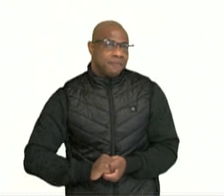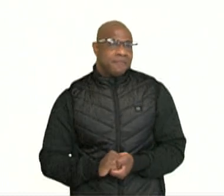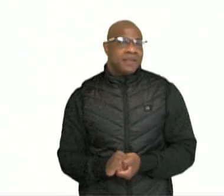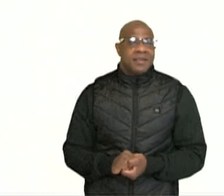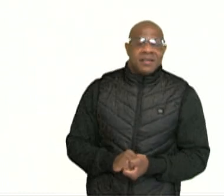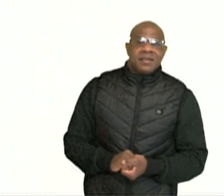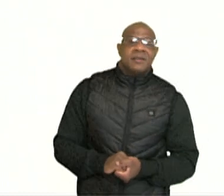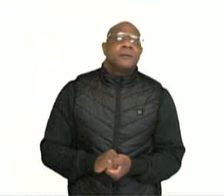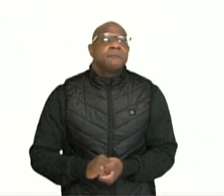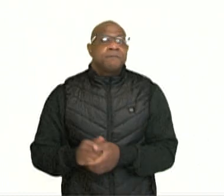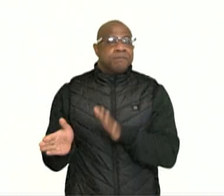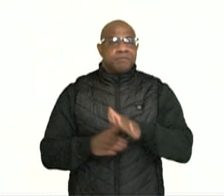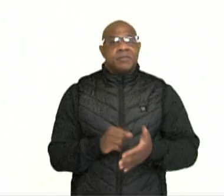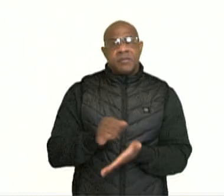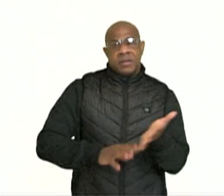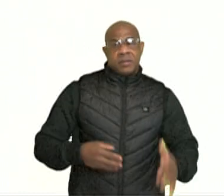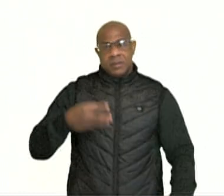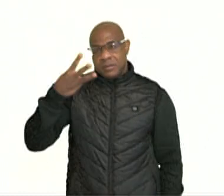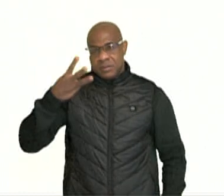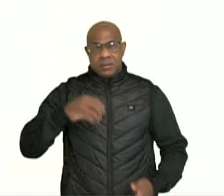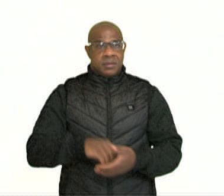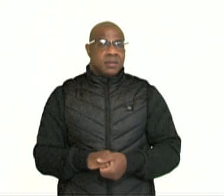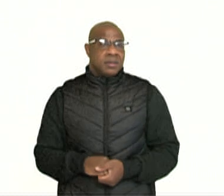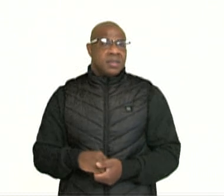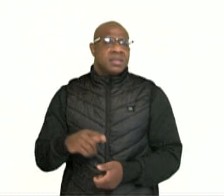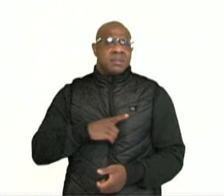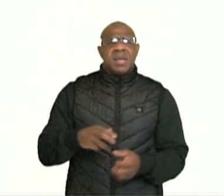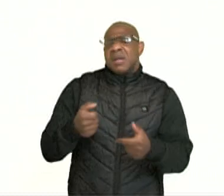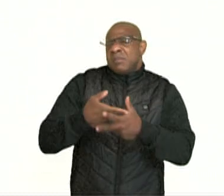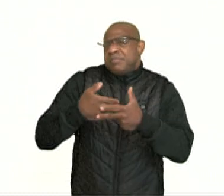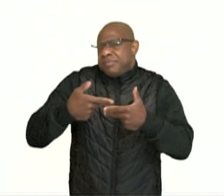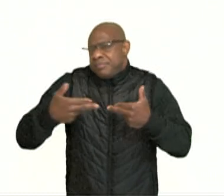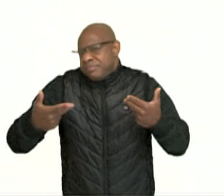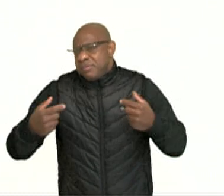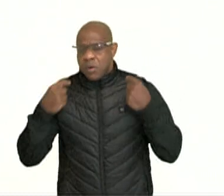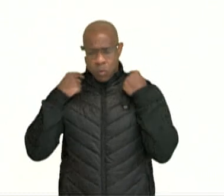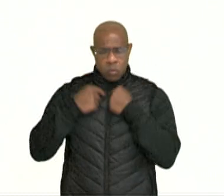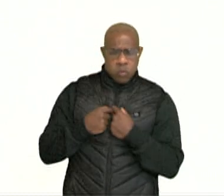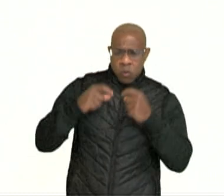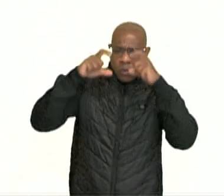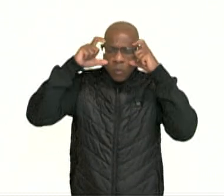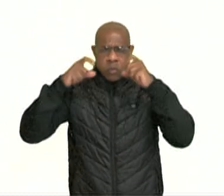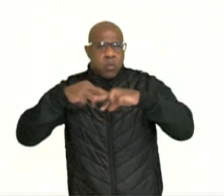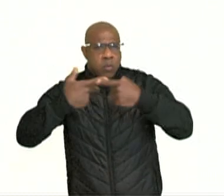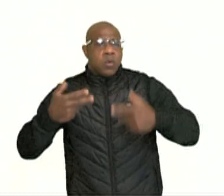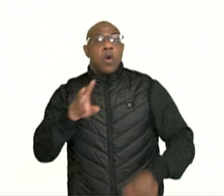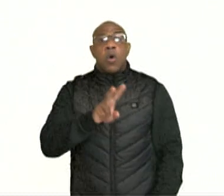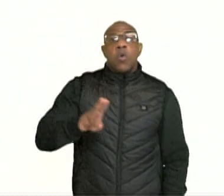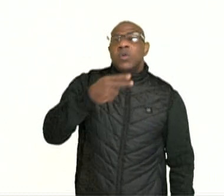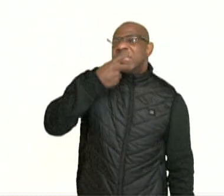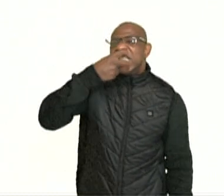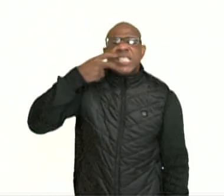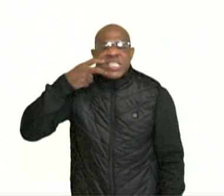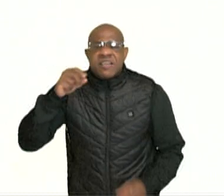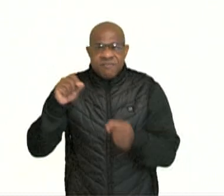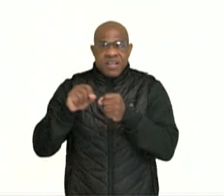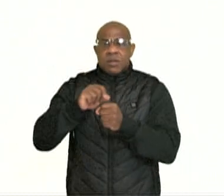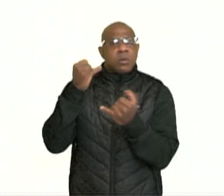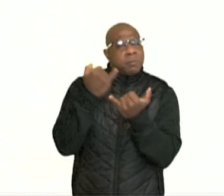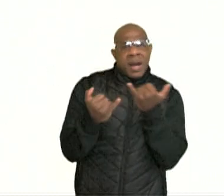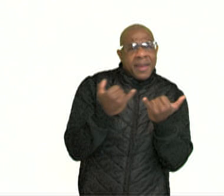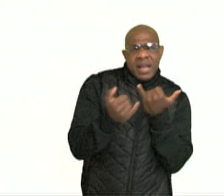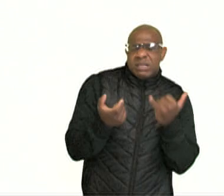Releia o trecho. Além de acessórios fashion, o aumento do uso fez com que aparelhos não